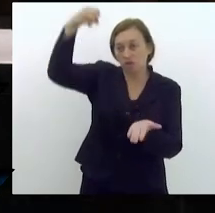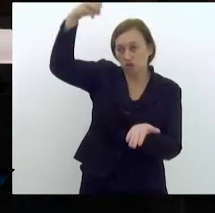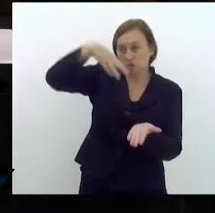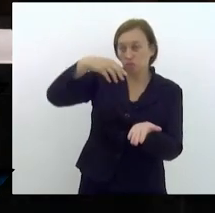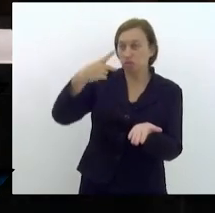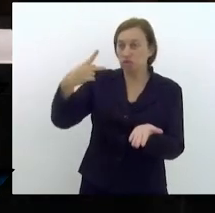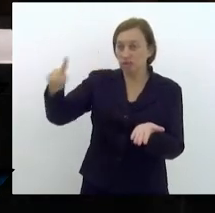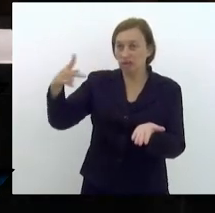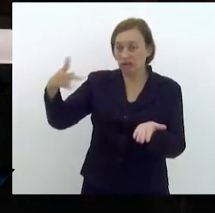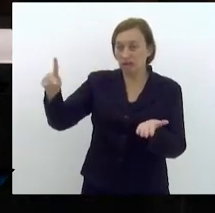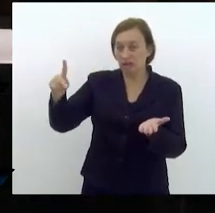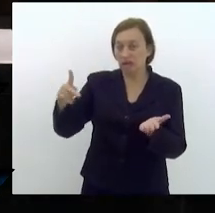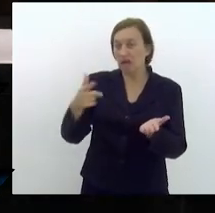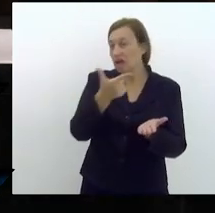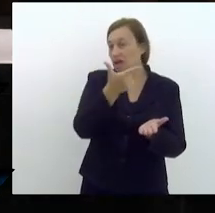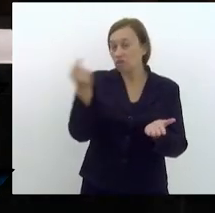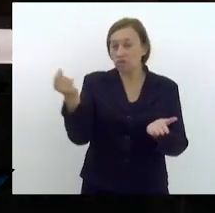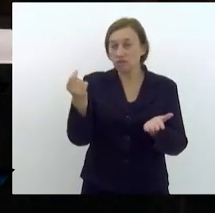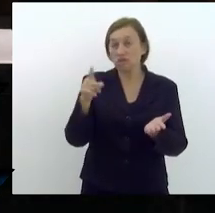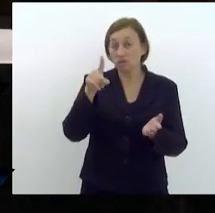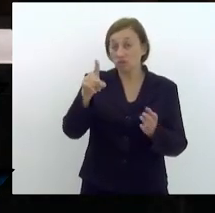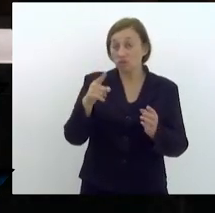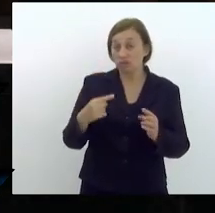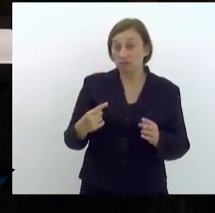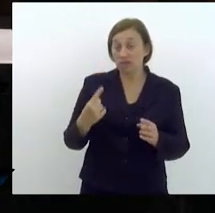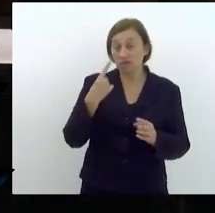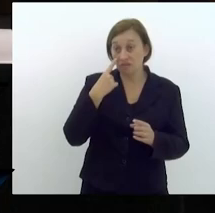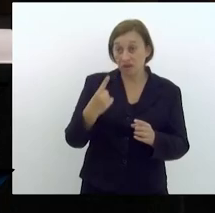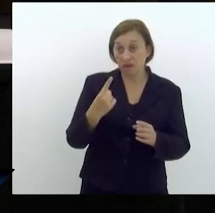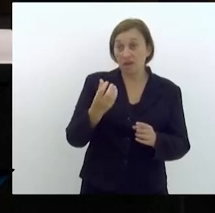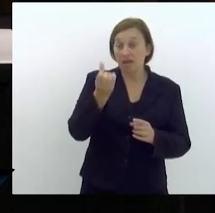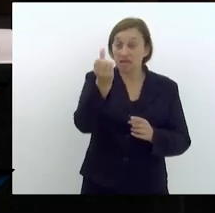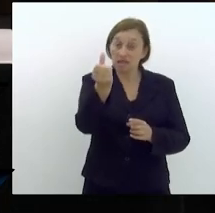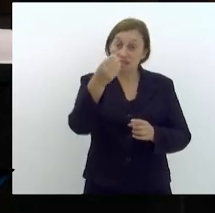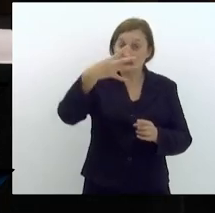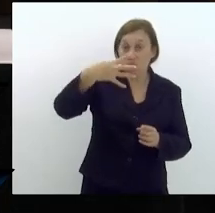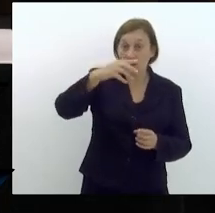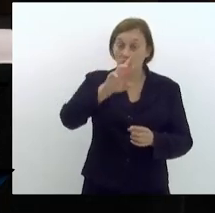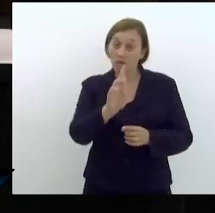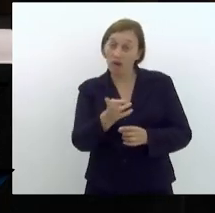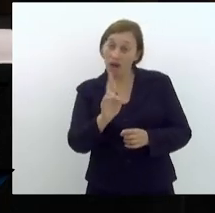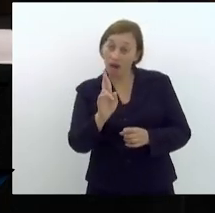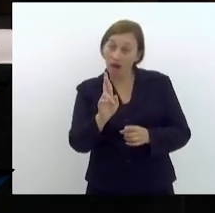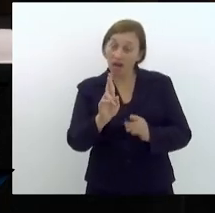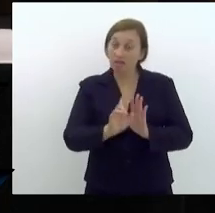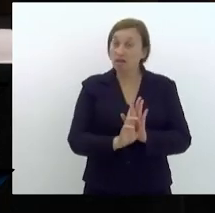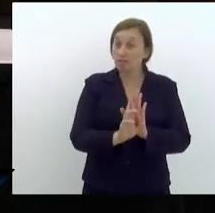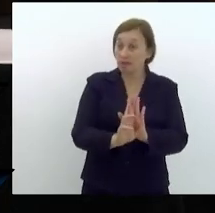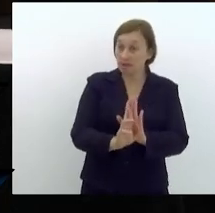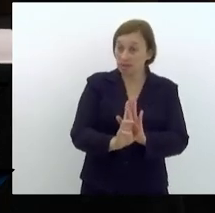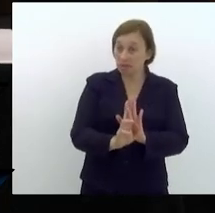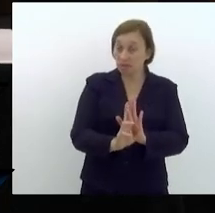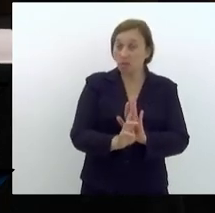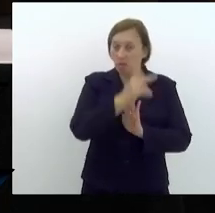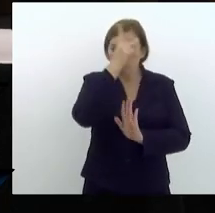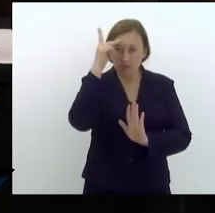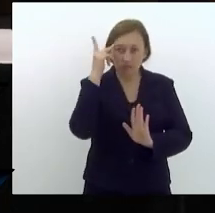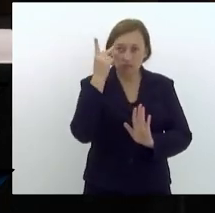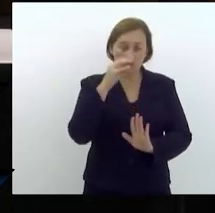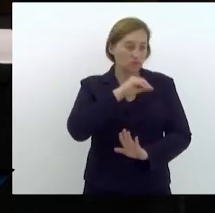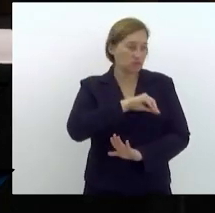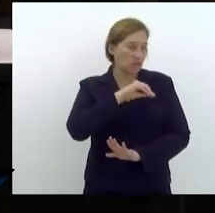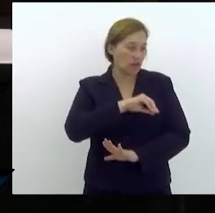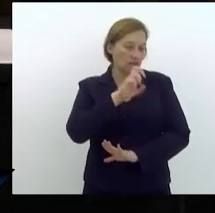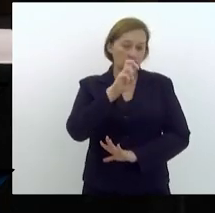você aplica os mesmos 32% a gente está falando de 64 reais o que representa 64 reais para uma pessoa que ganha